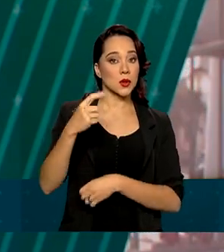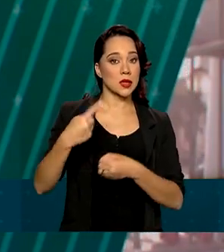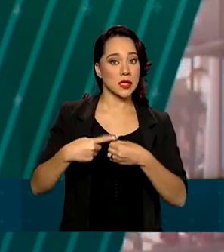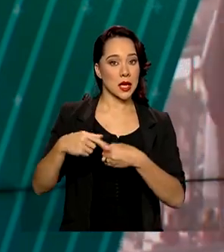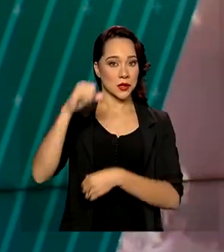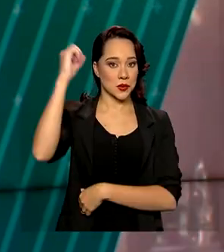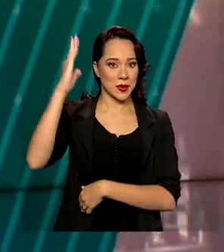brasileiras